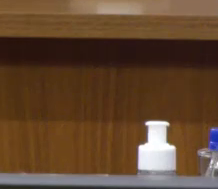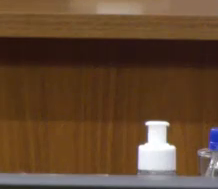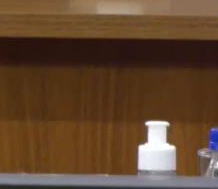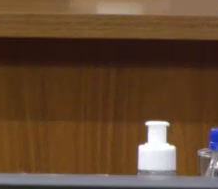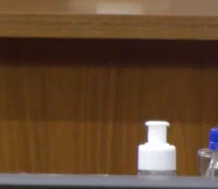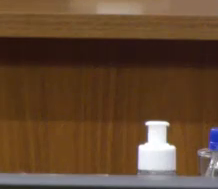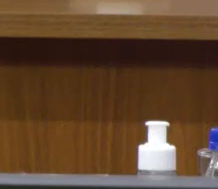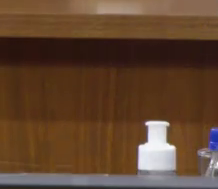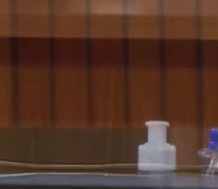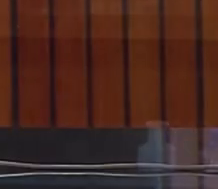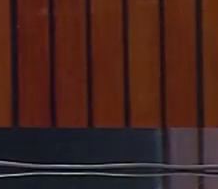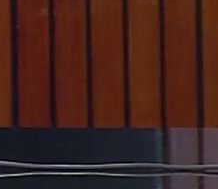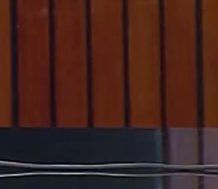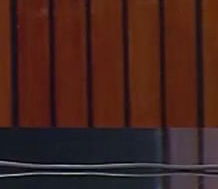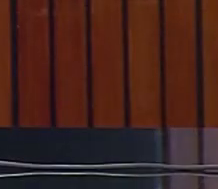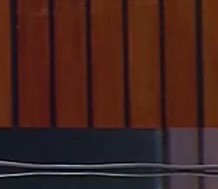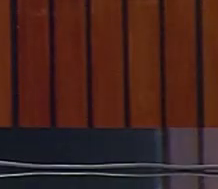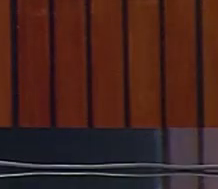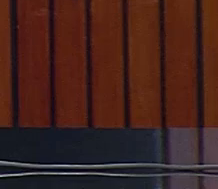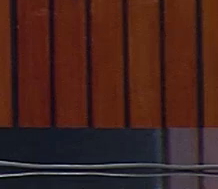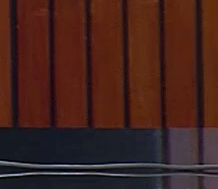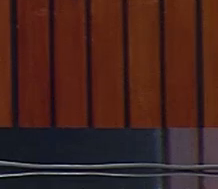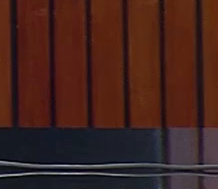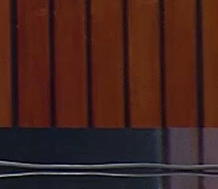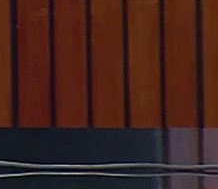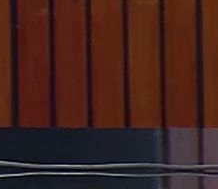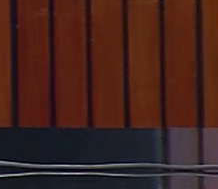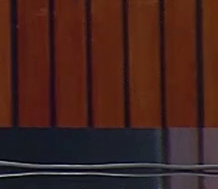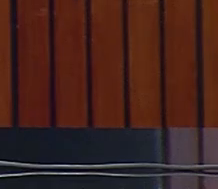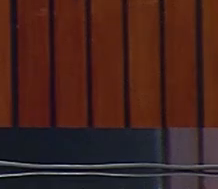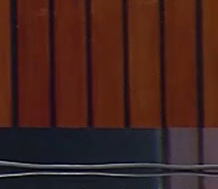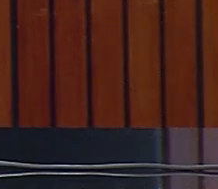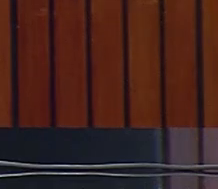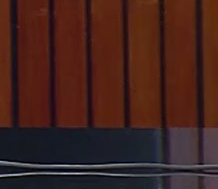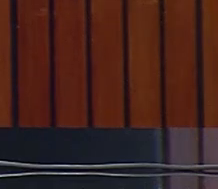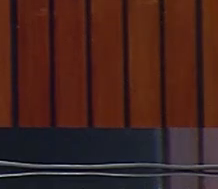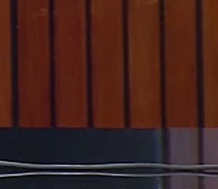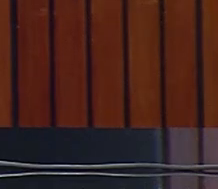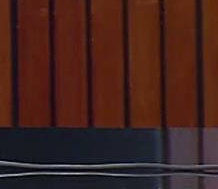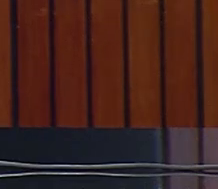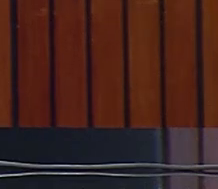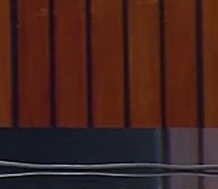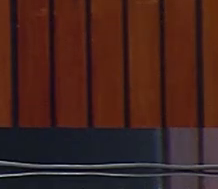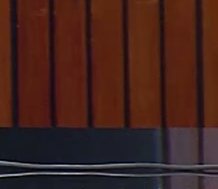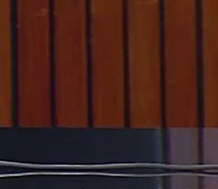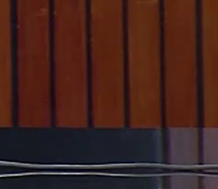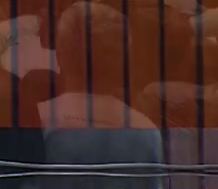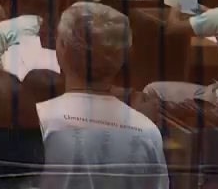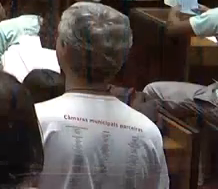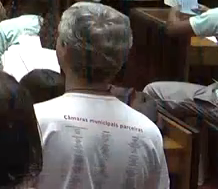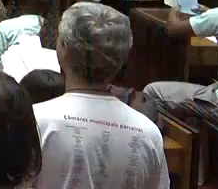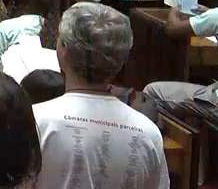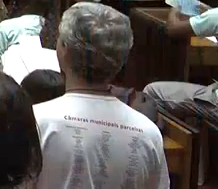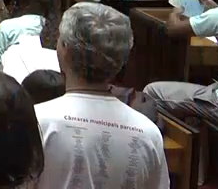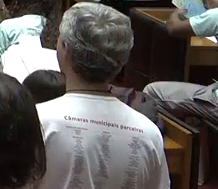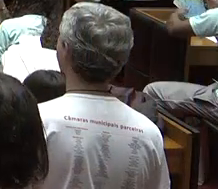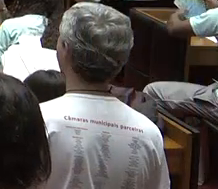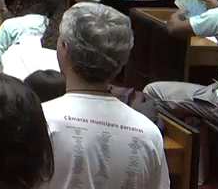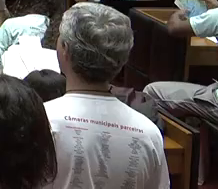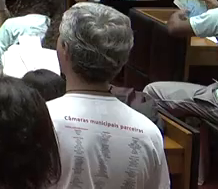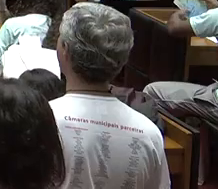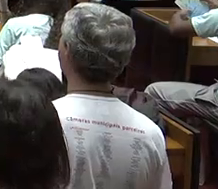de educação para iniciarmos a transmissão de uma reunião especial de plenário onde acontece